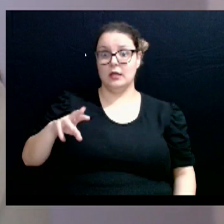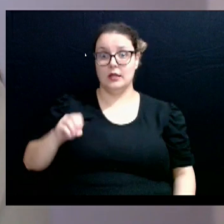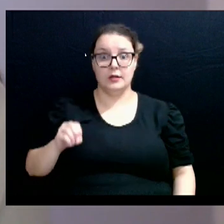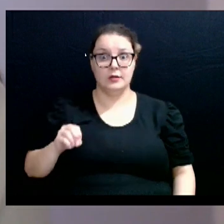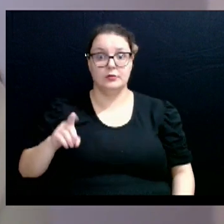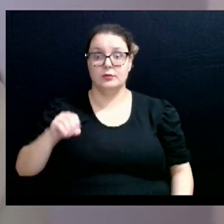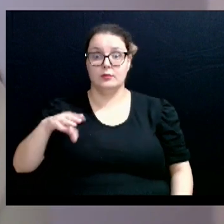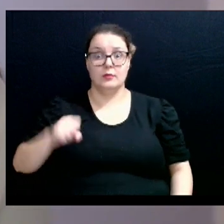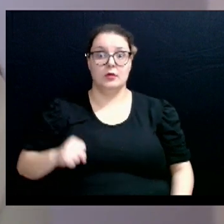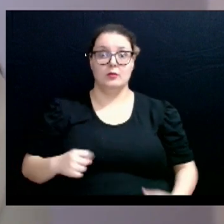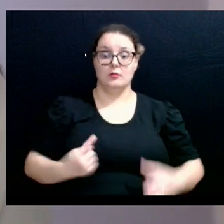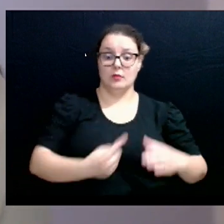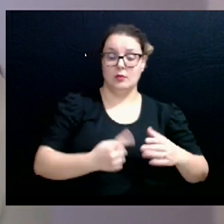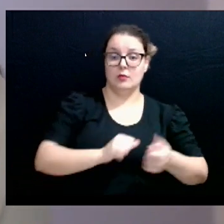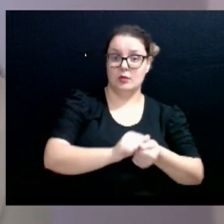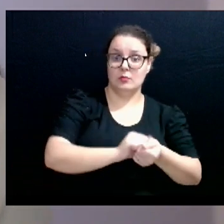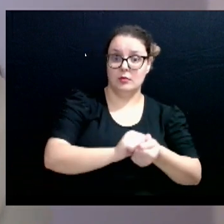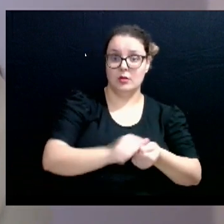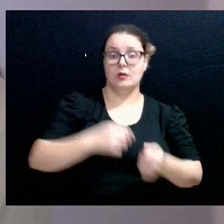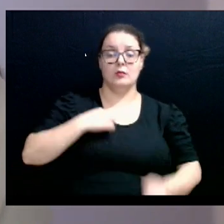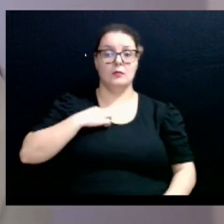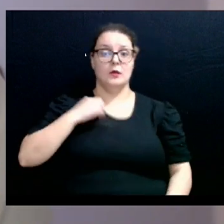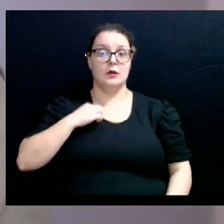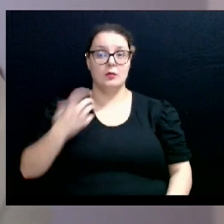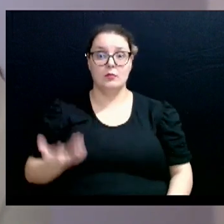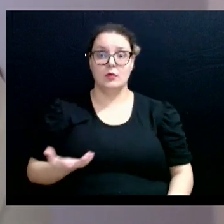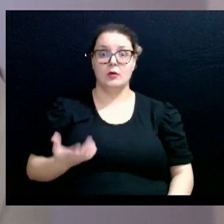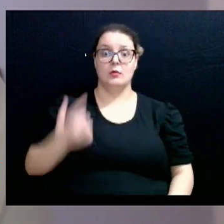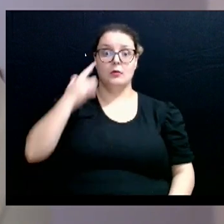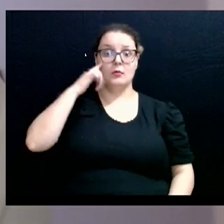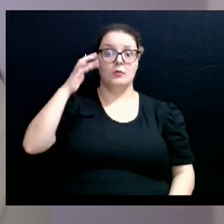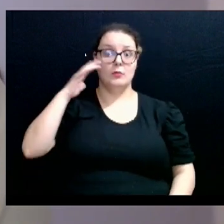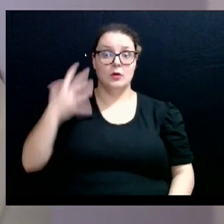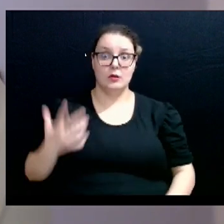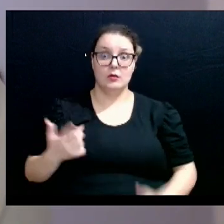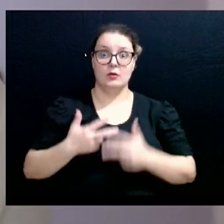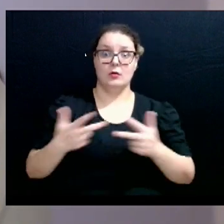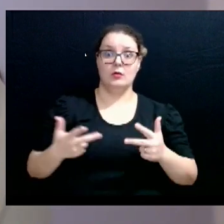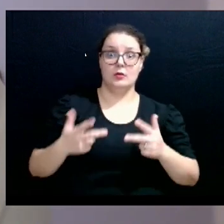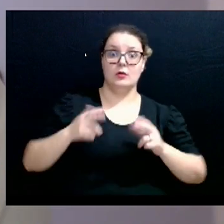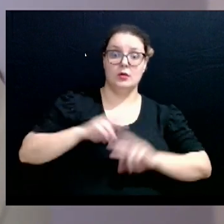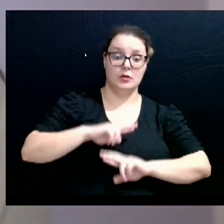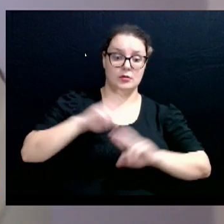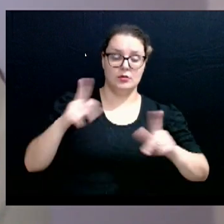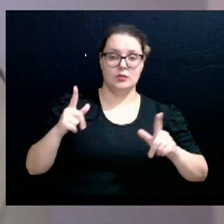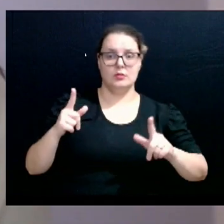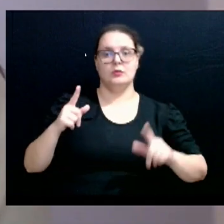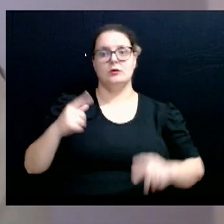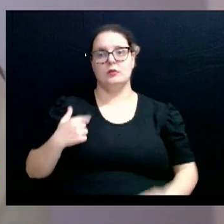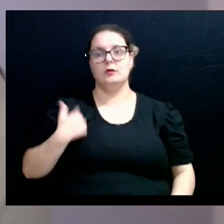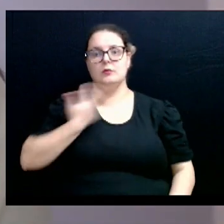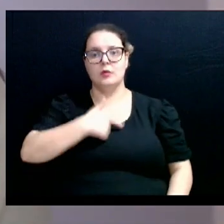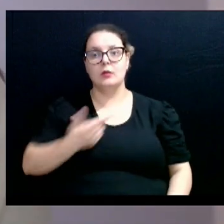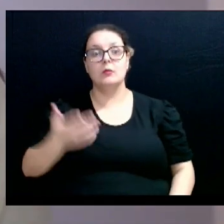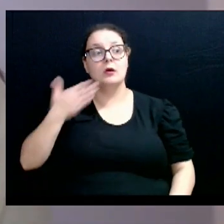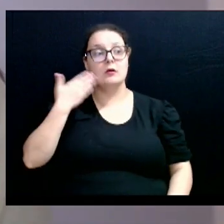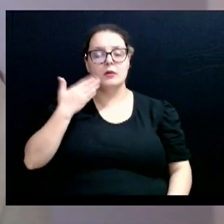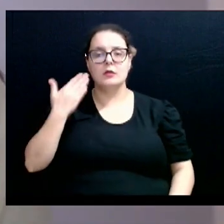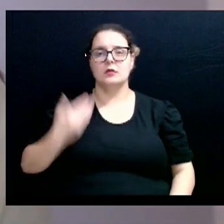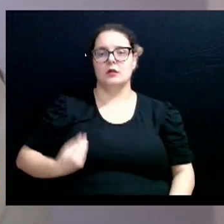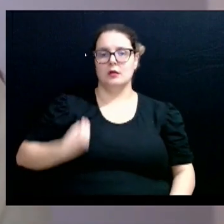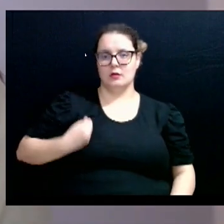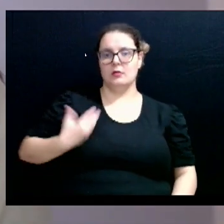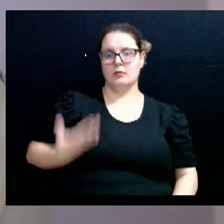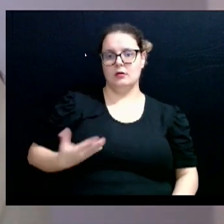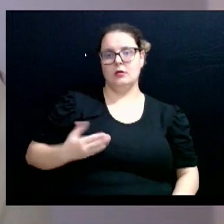uma máquina de lavar roupa, pensar em algumas coisas fora da nossa caixinha para facilitar a vida desse cuidador